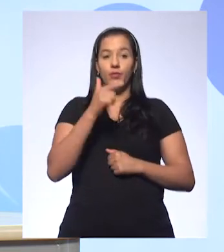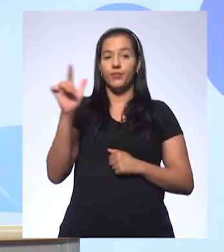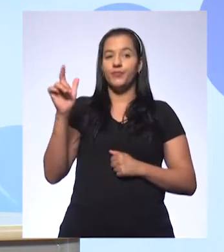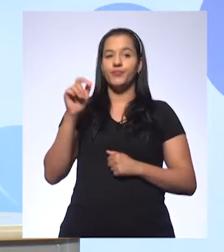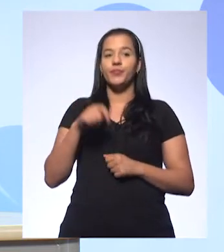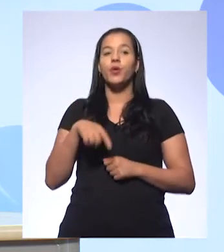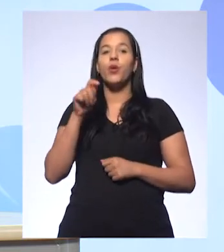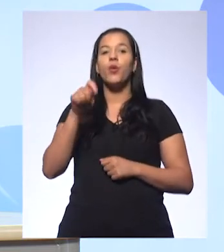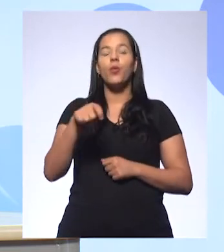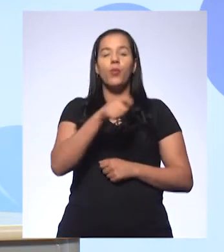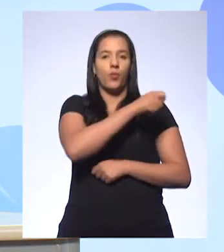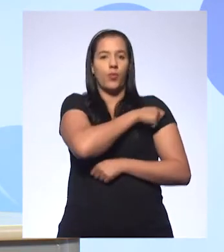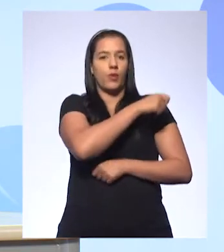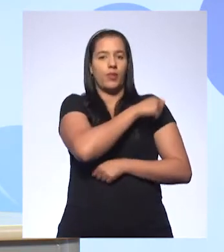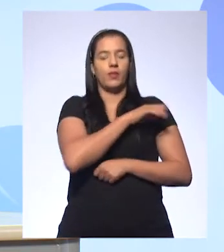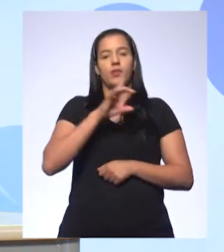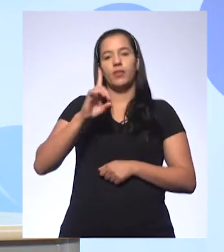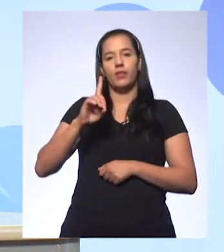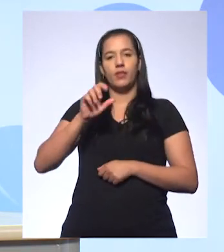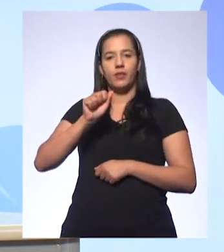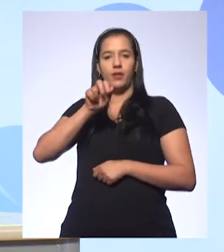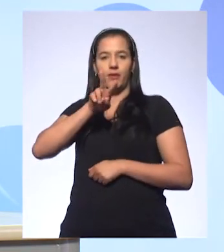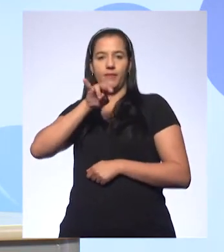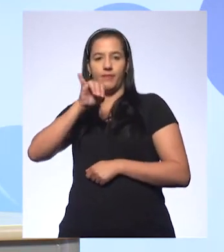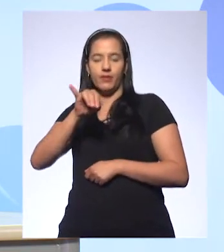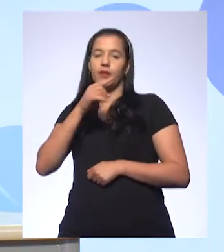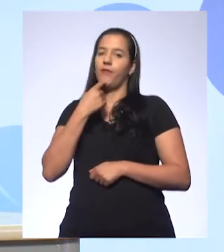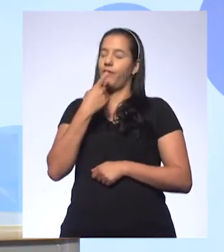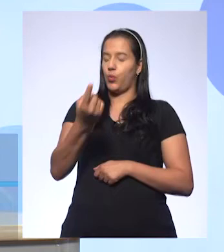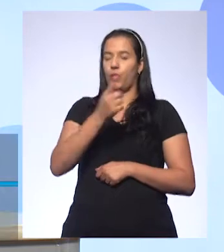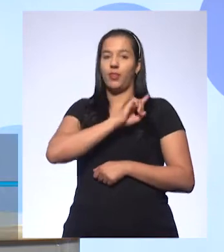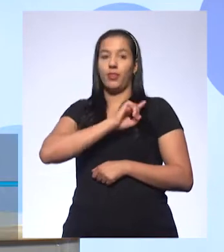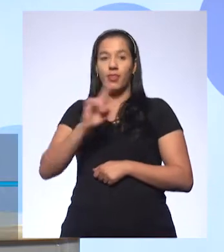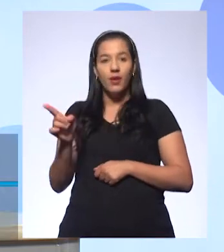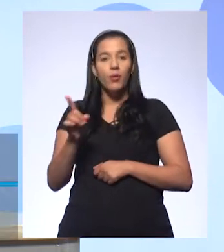da escola Hilda Rocha Pinto, escreveu não,